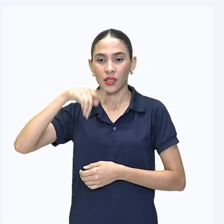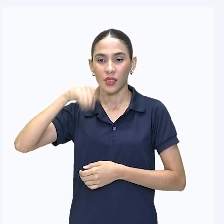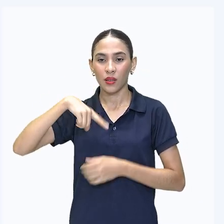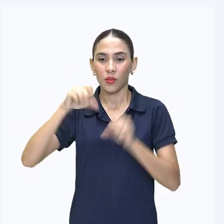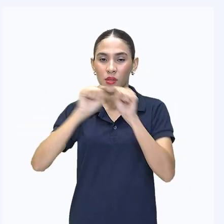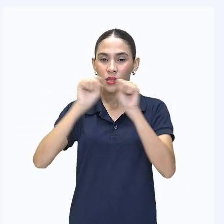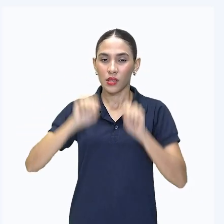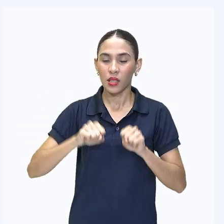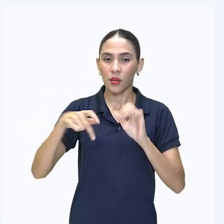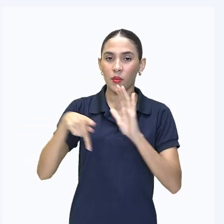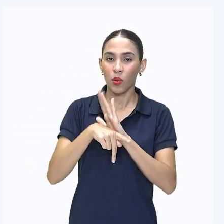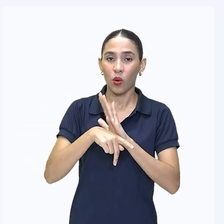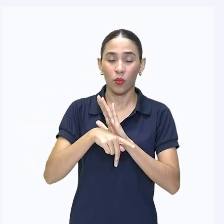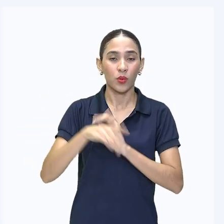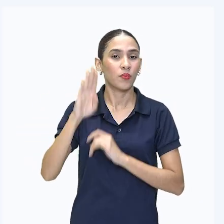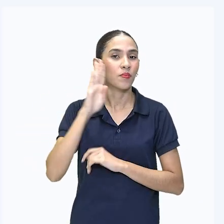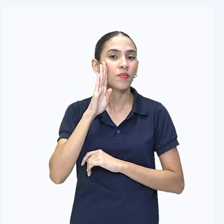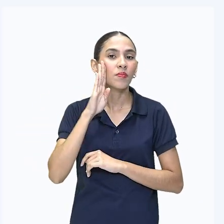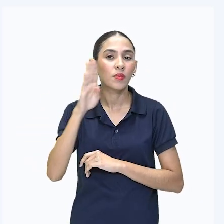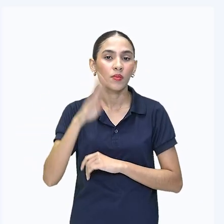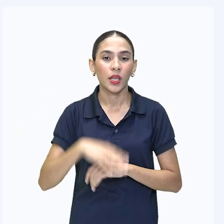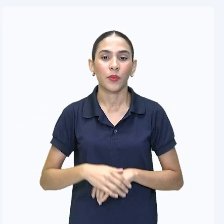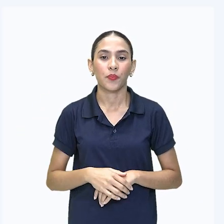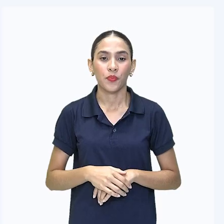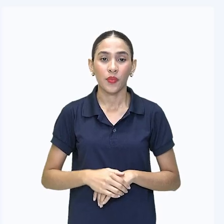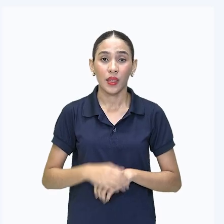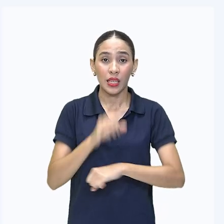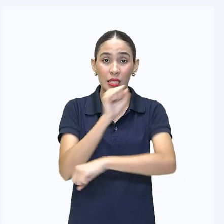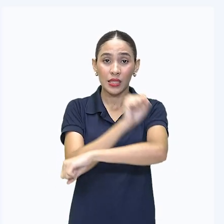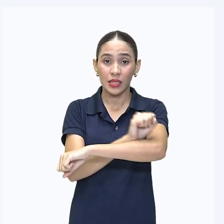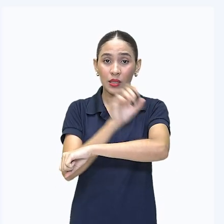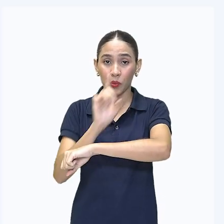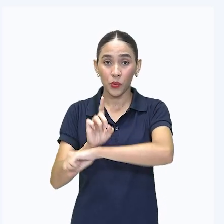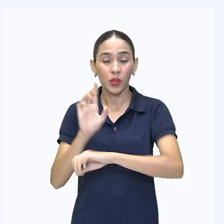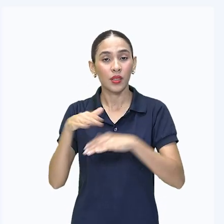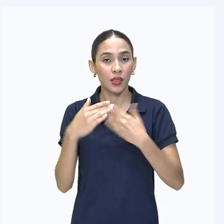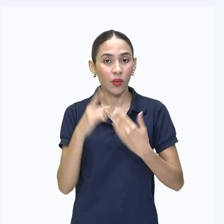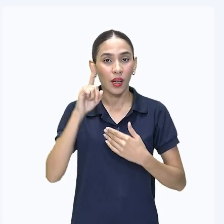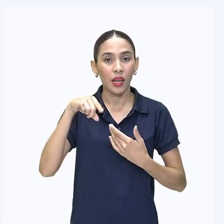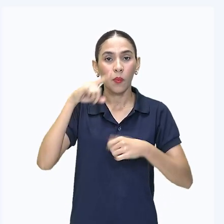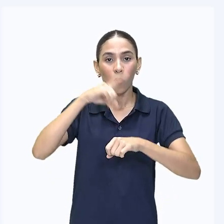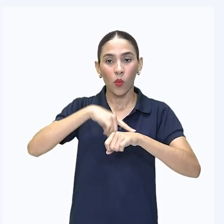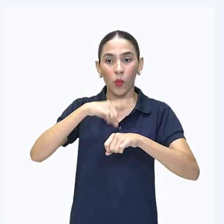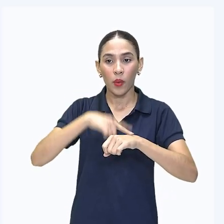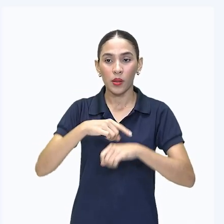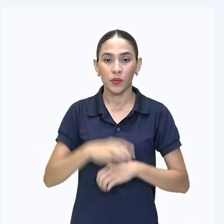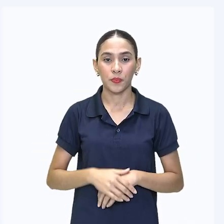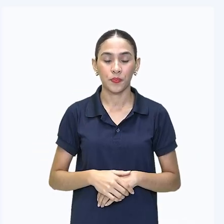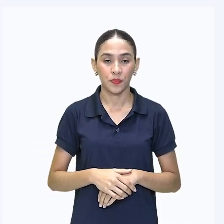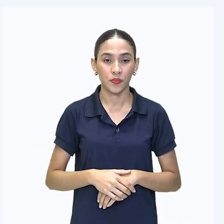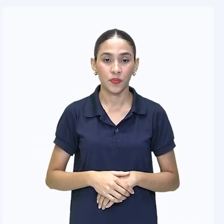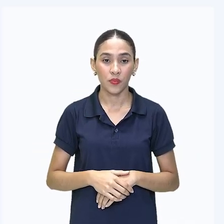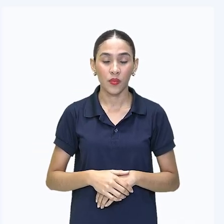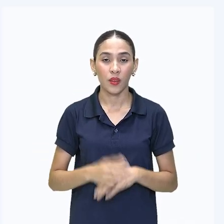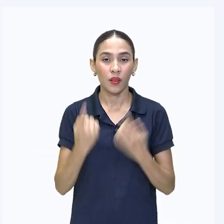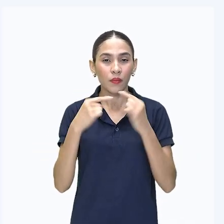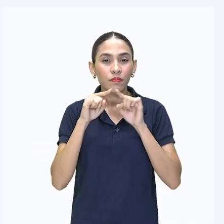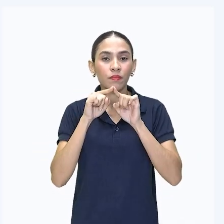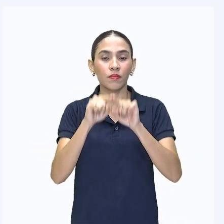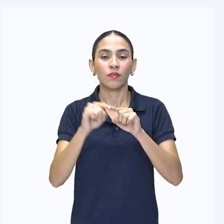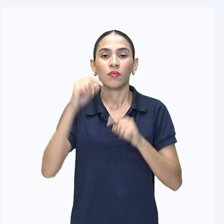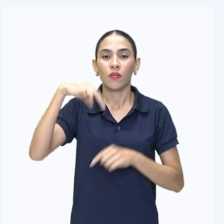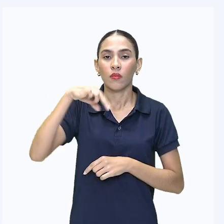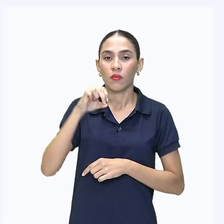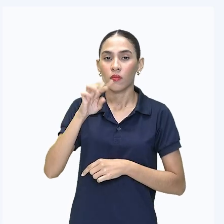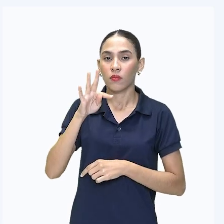que é o sistema acadêmico principal da SEDUC. Então é nesse momento que a gente